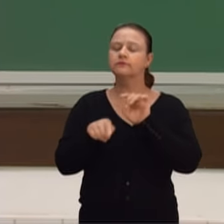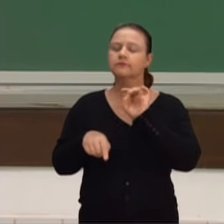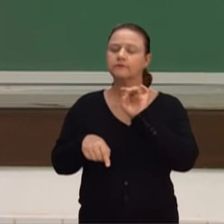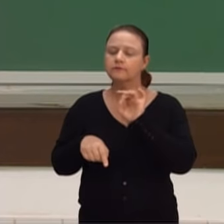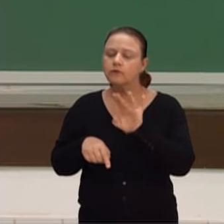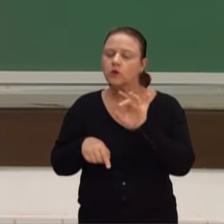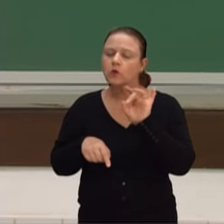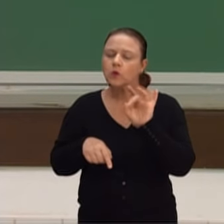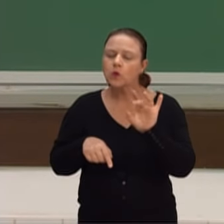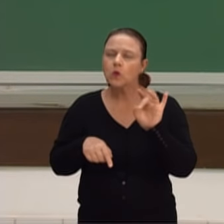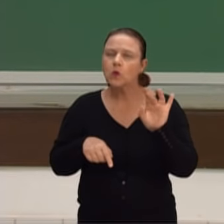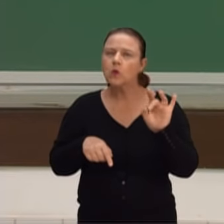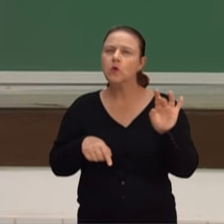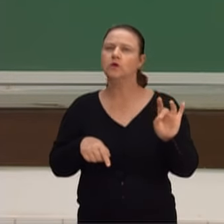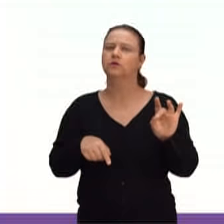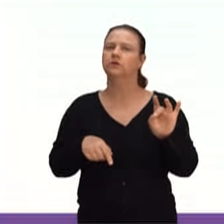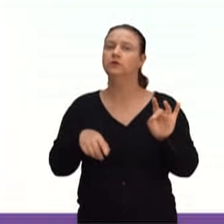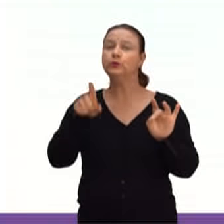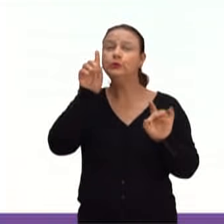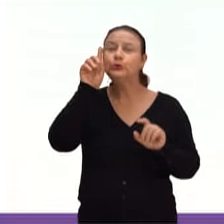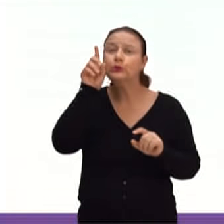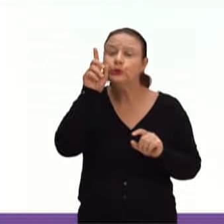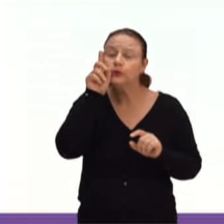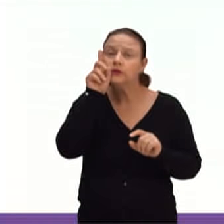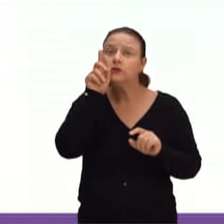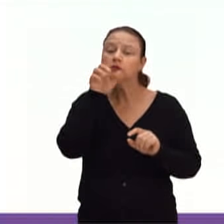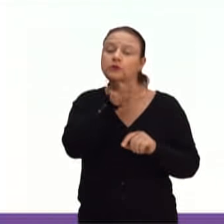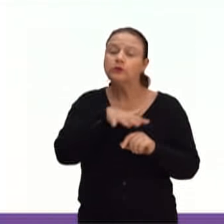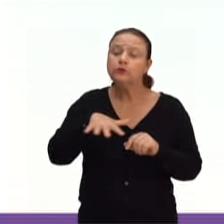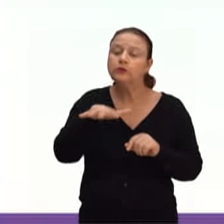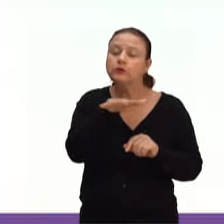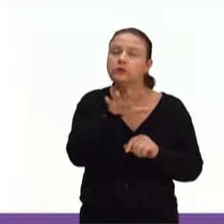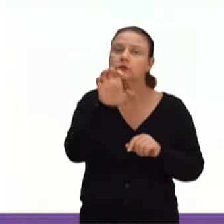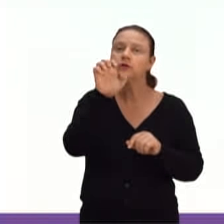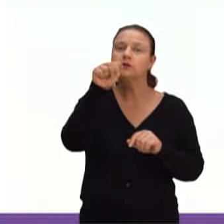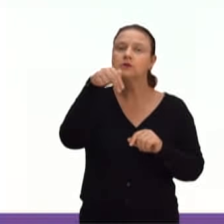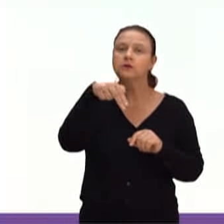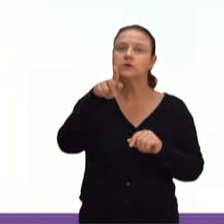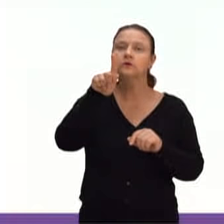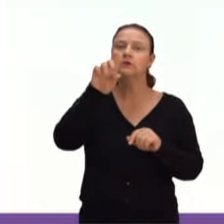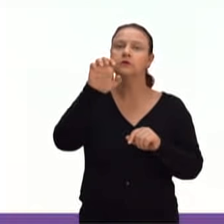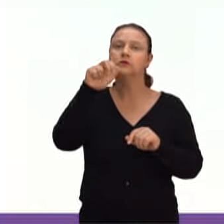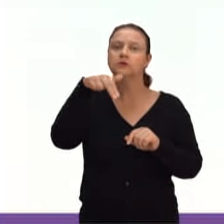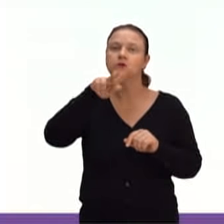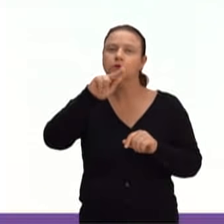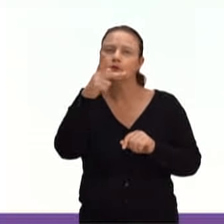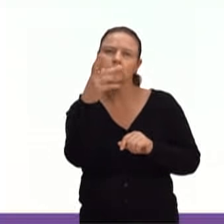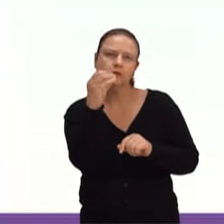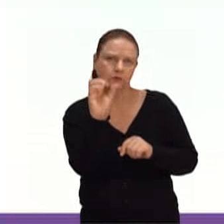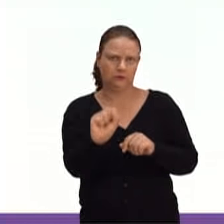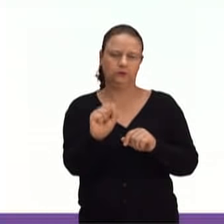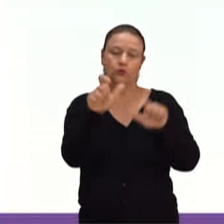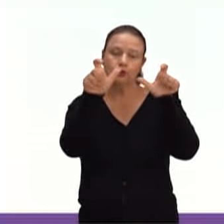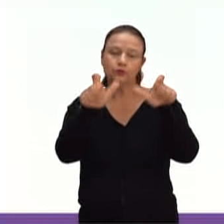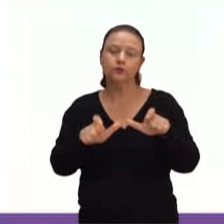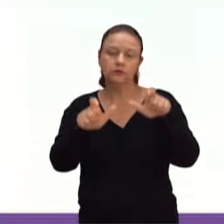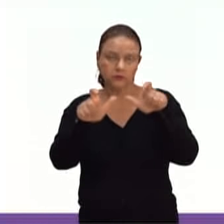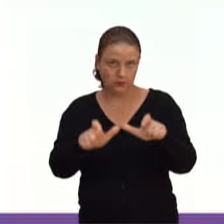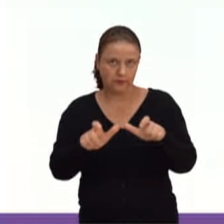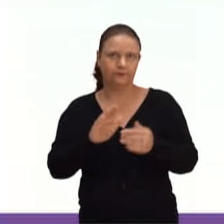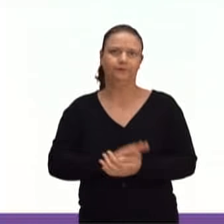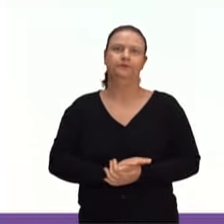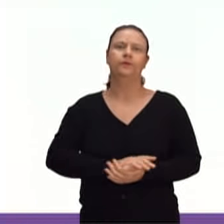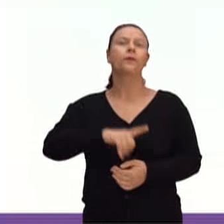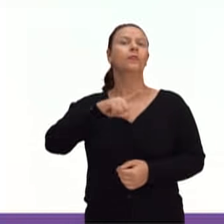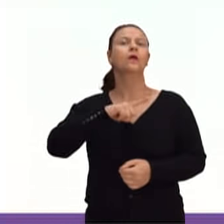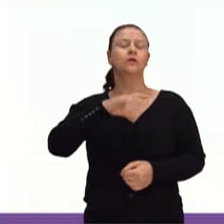nos engenhos. O Antonio, a gente até citou ele numa aula passada, um padre italiano que